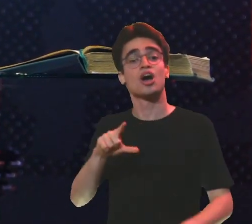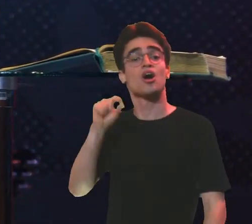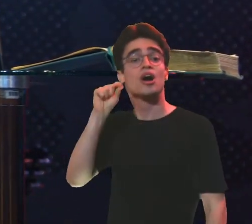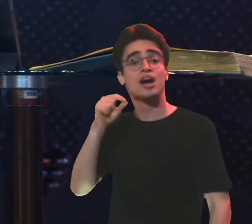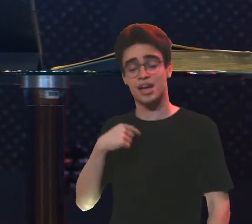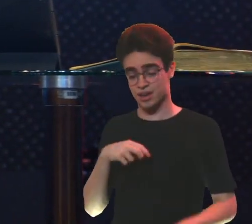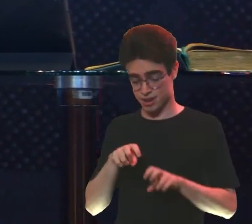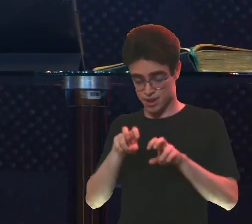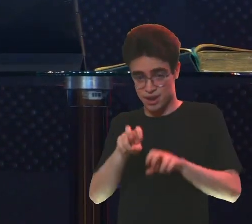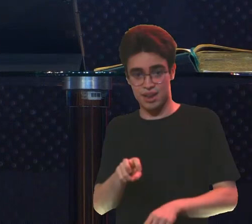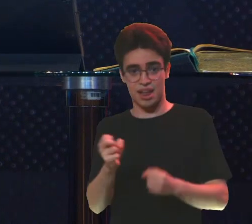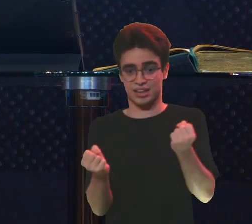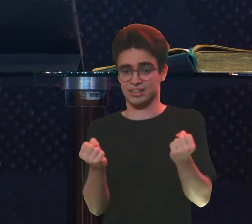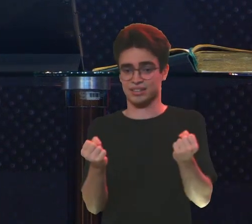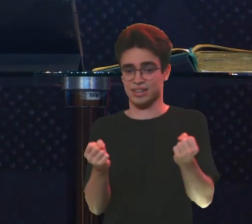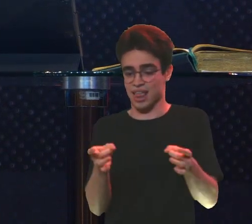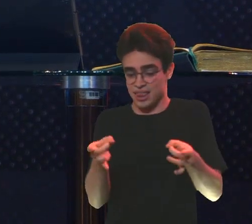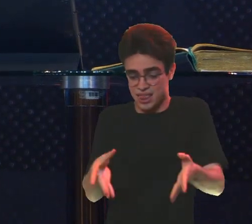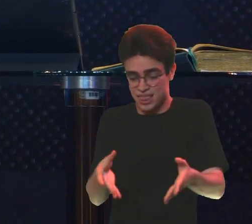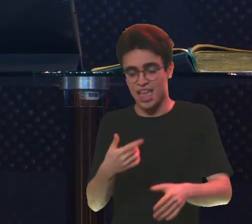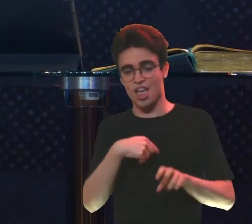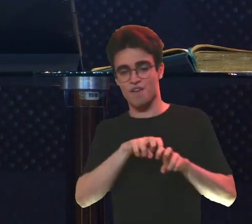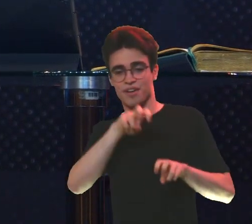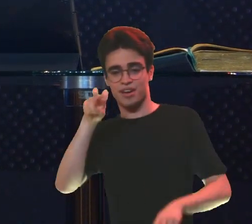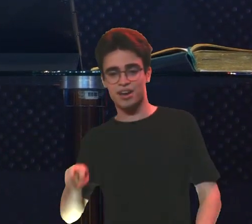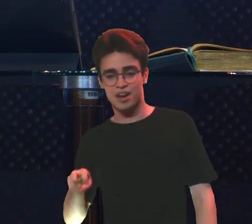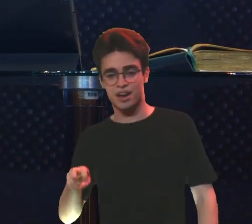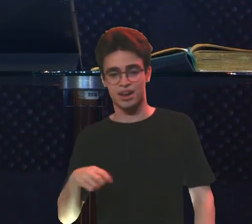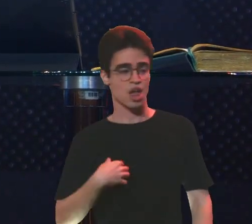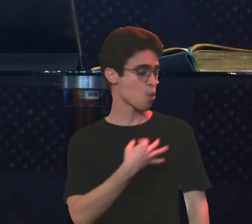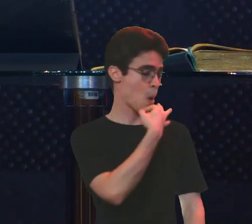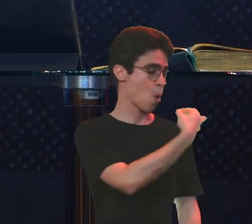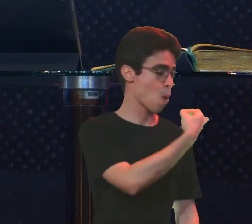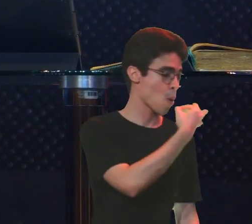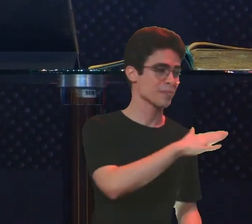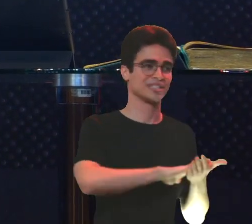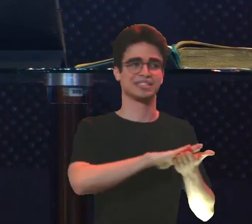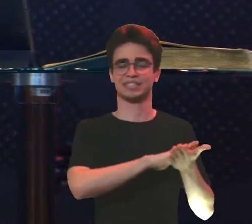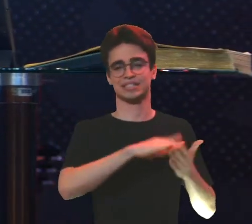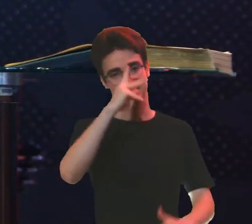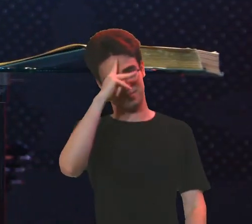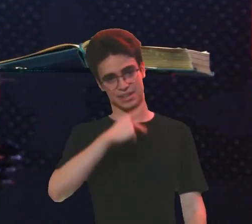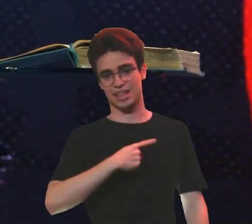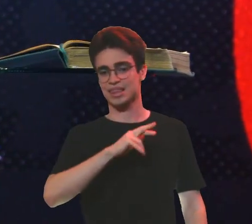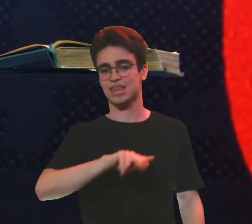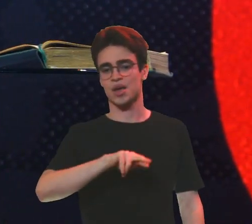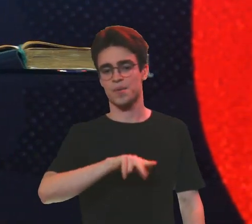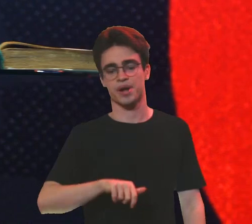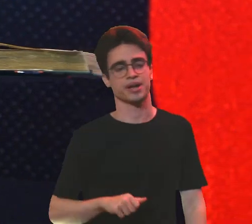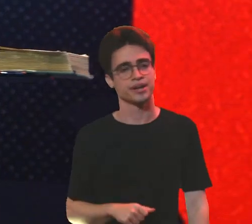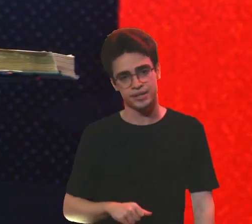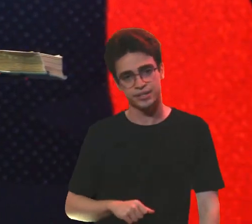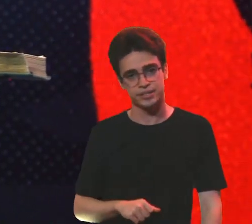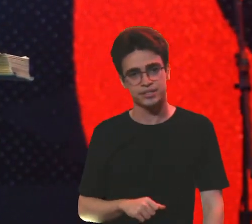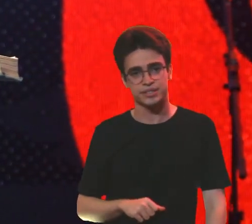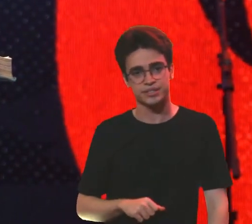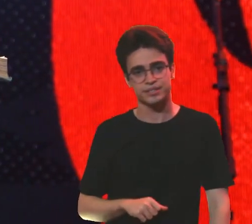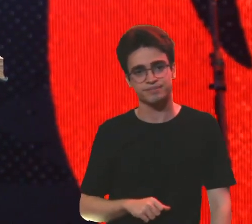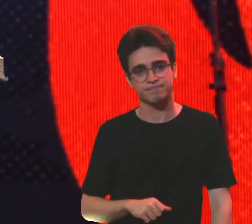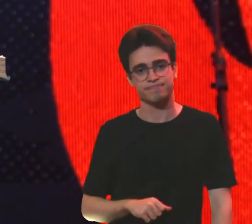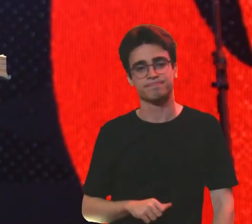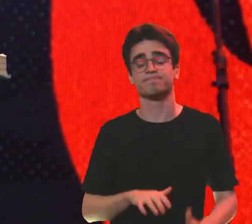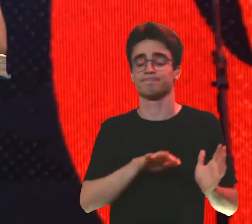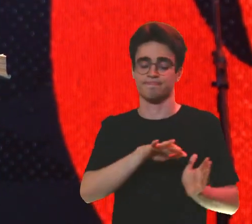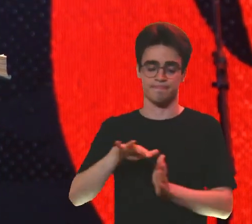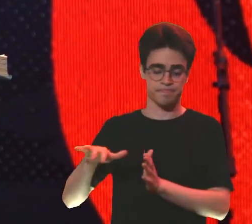do banco do motorista e falar, agora eu vou ser passageiro e eu não vou opinar. Eu não vou mais viver para mim. A segunda marca